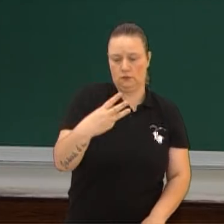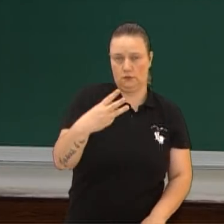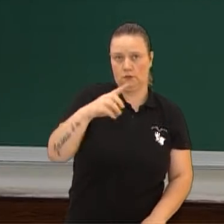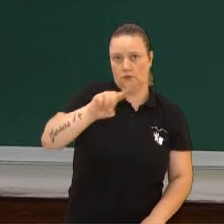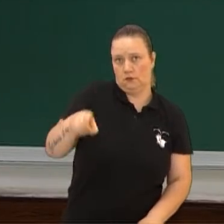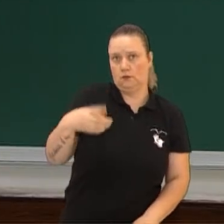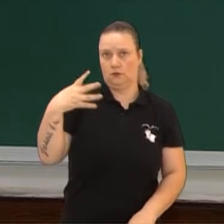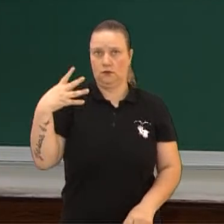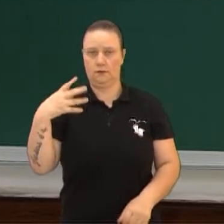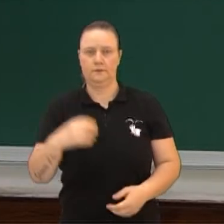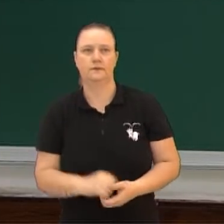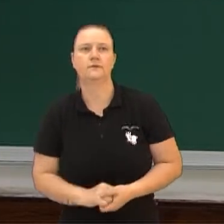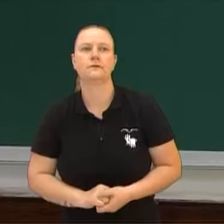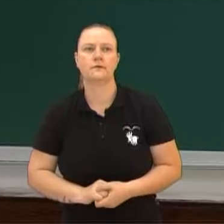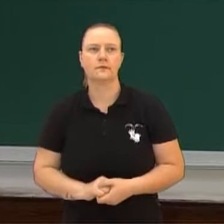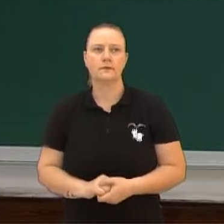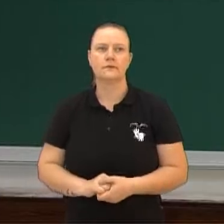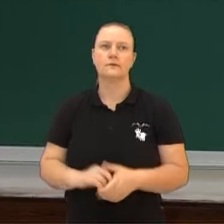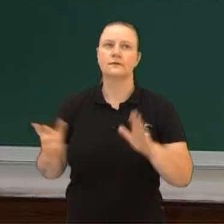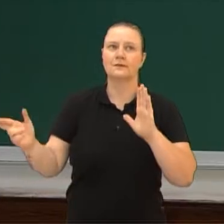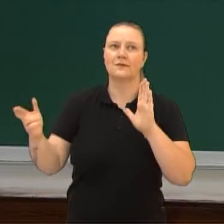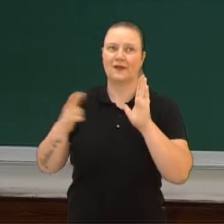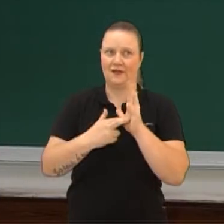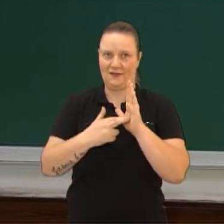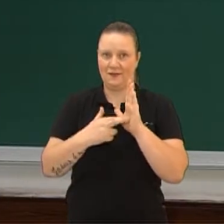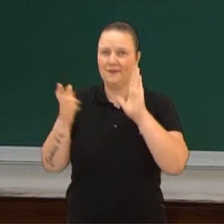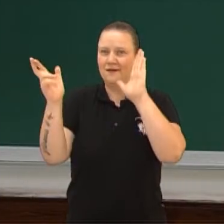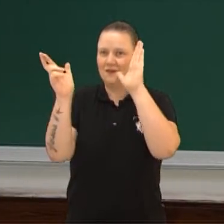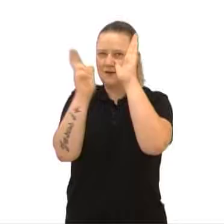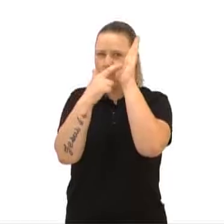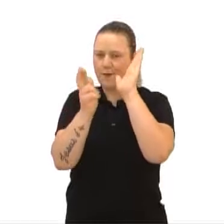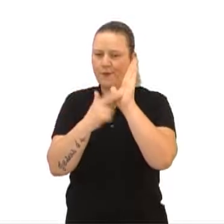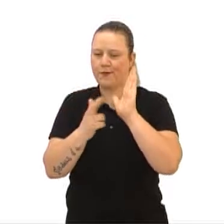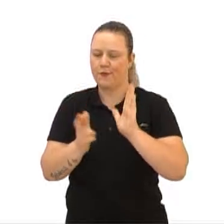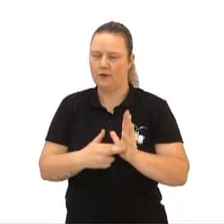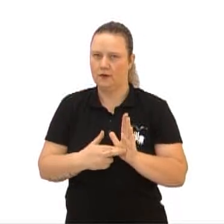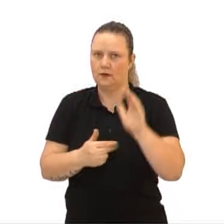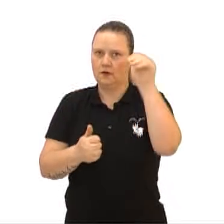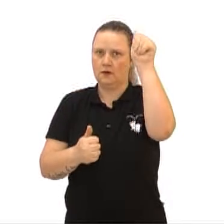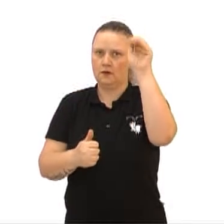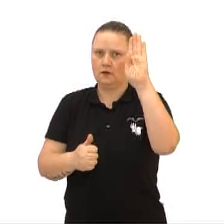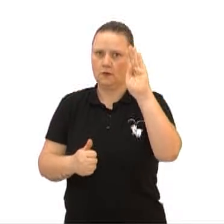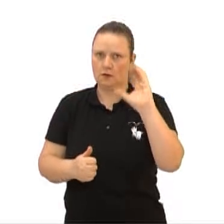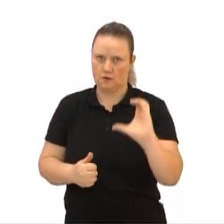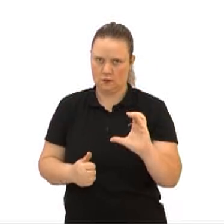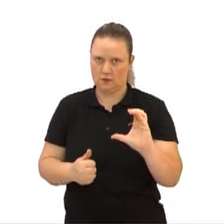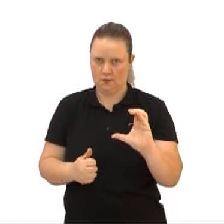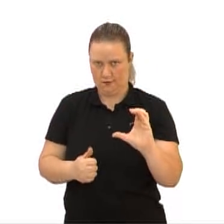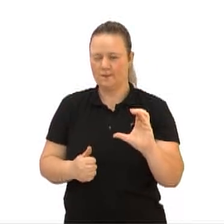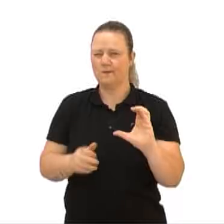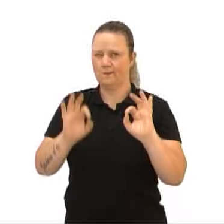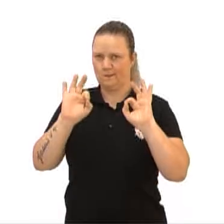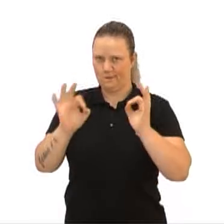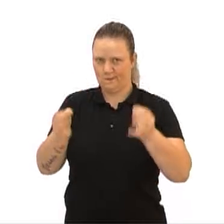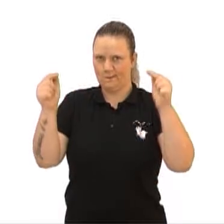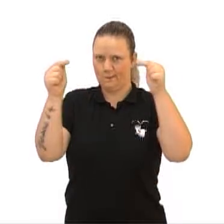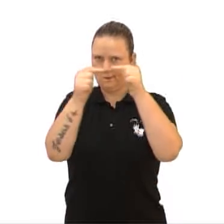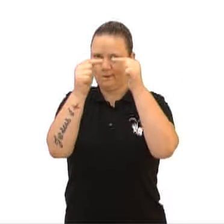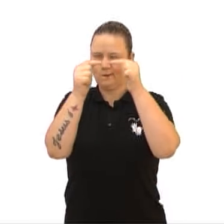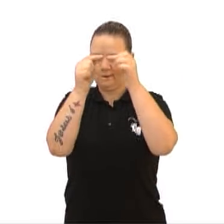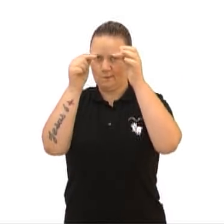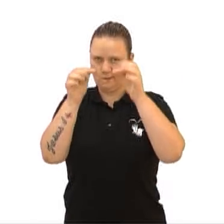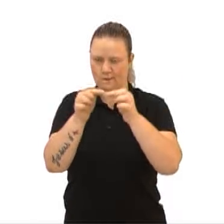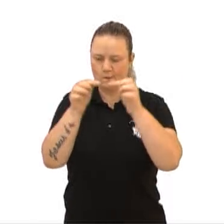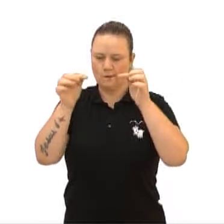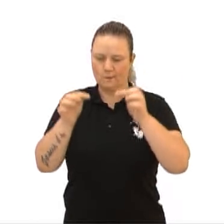13,4, tá bom? Então, respondendo, né, aqui tem todas as respostas certinhas para você conferir, olha só. Então, a letra A, a